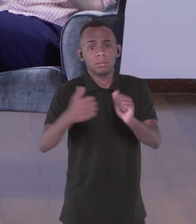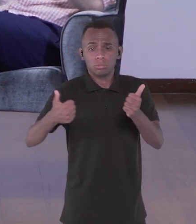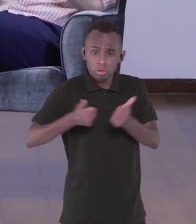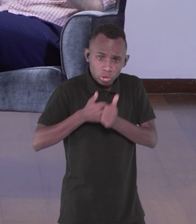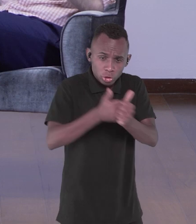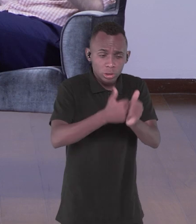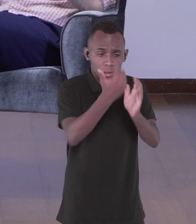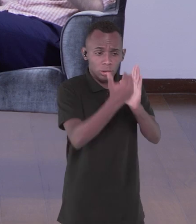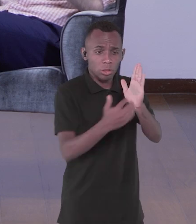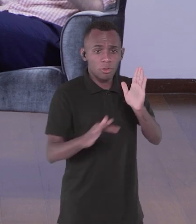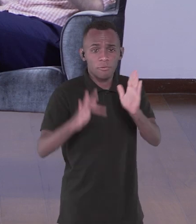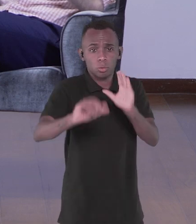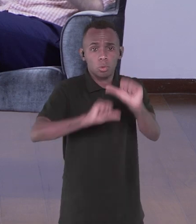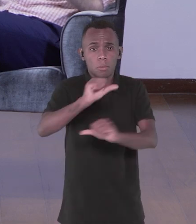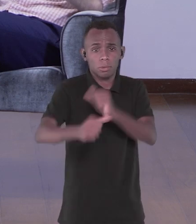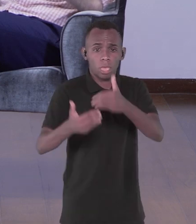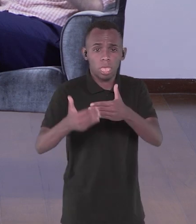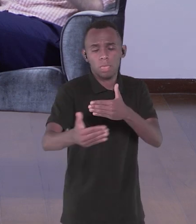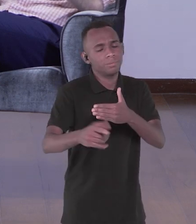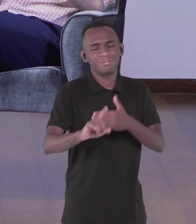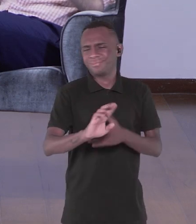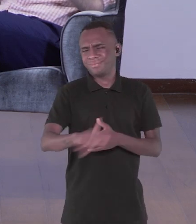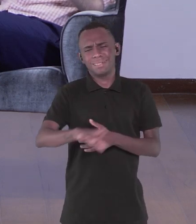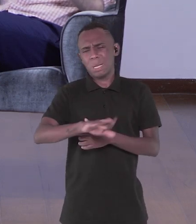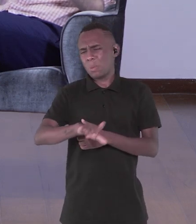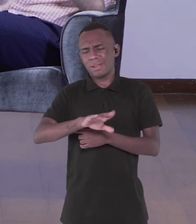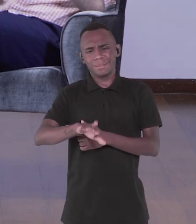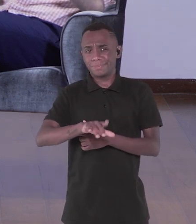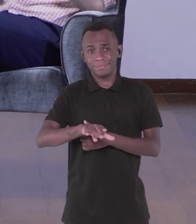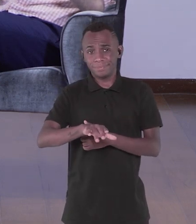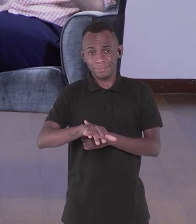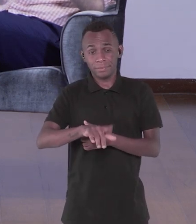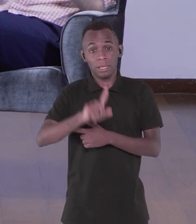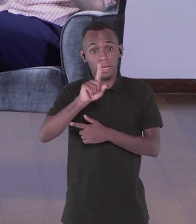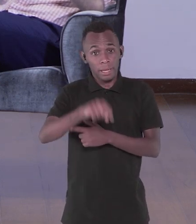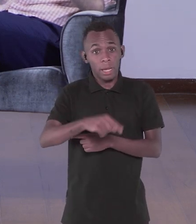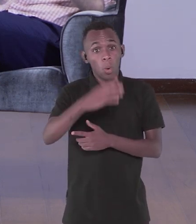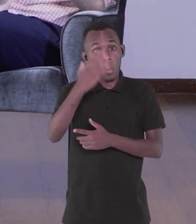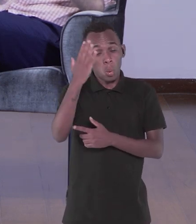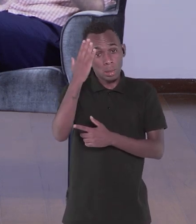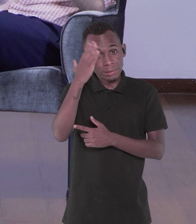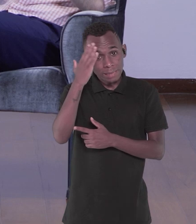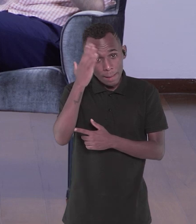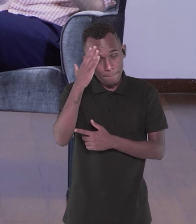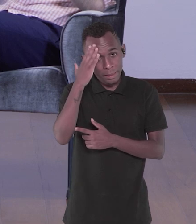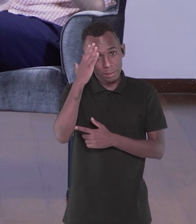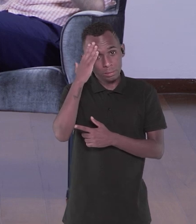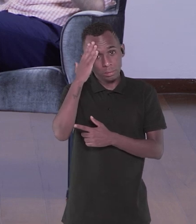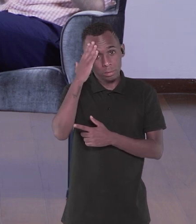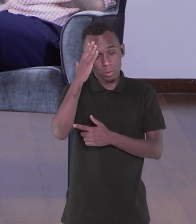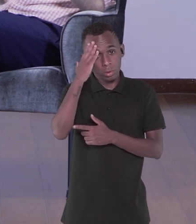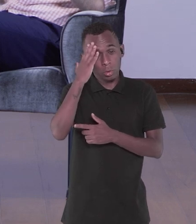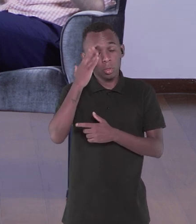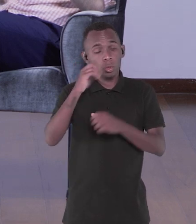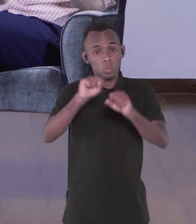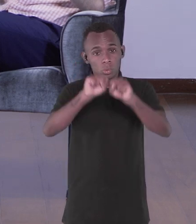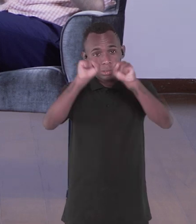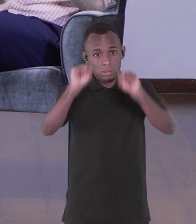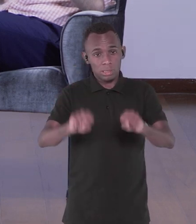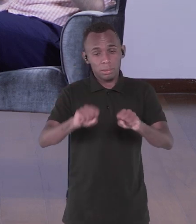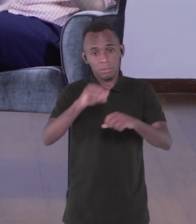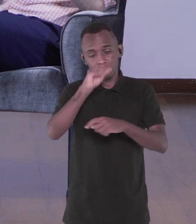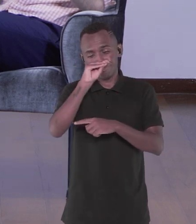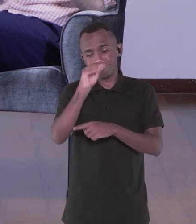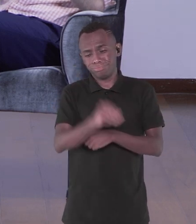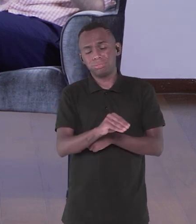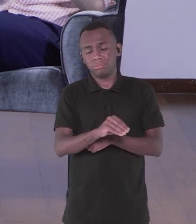receituário e o futuro está reinventado. Não, não é isso. É um reconhecimento de que o sistema fracassou.